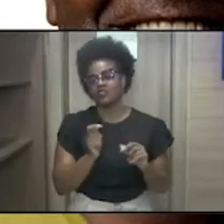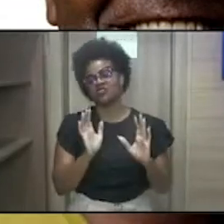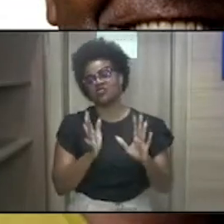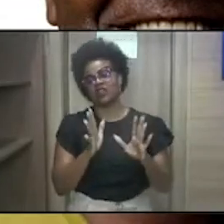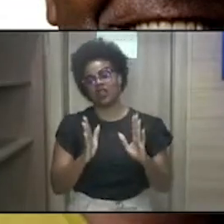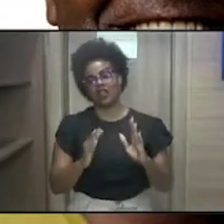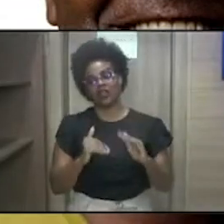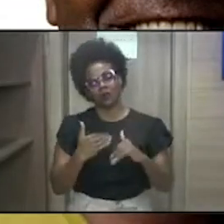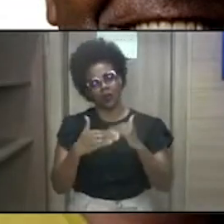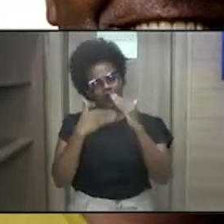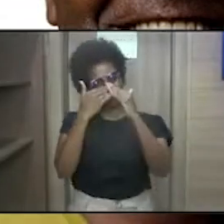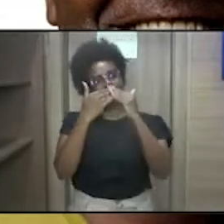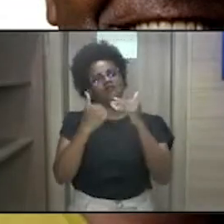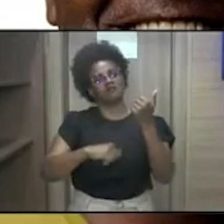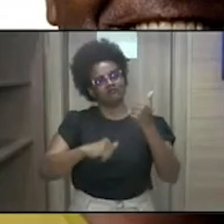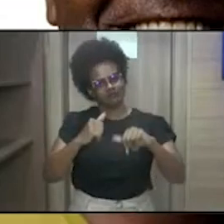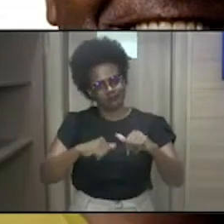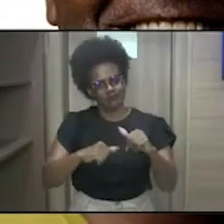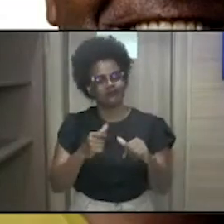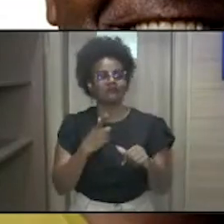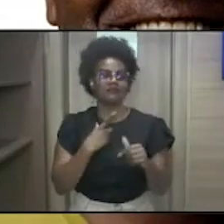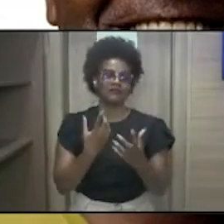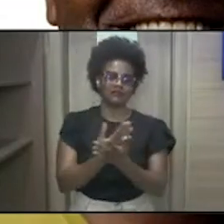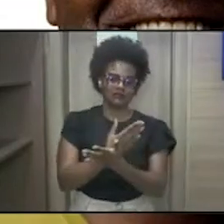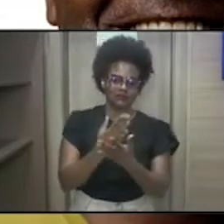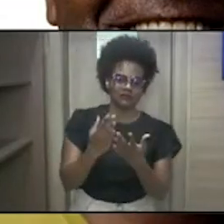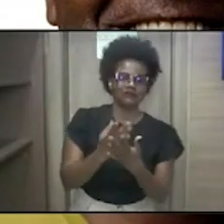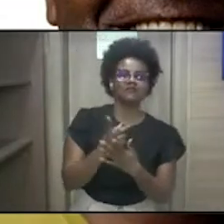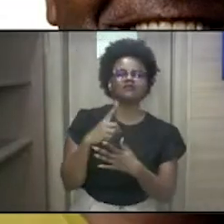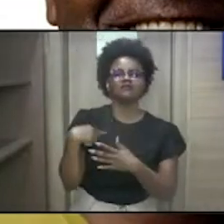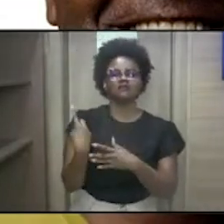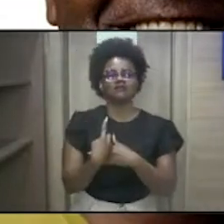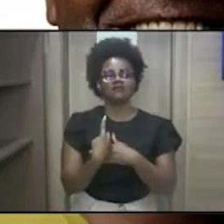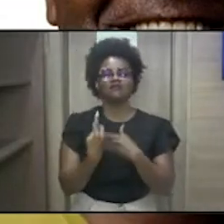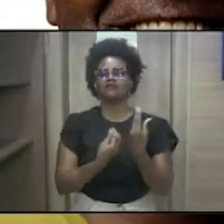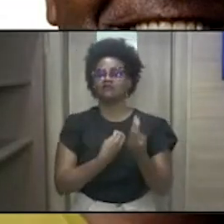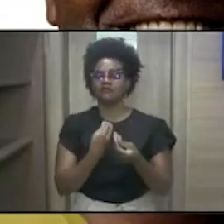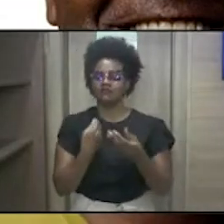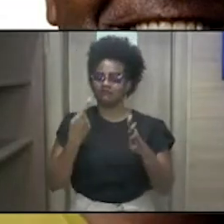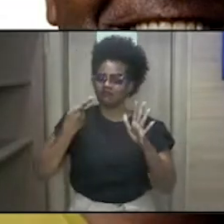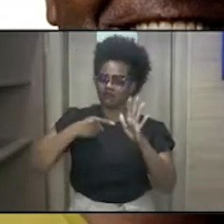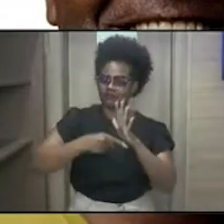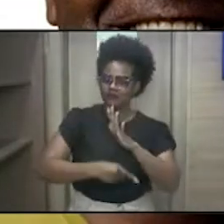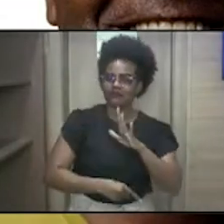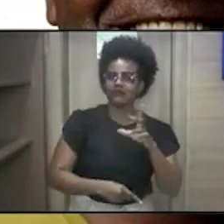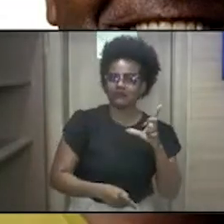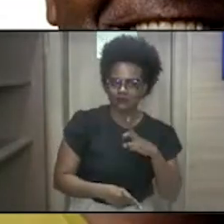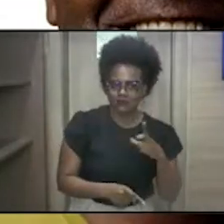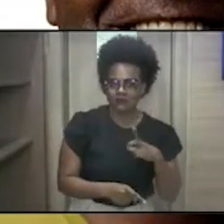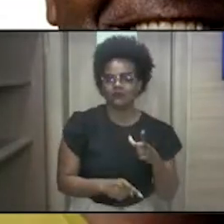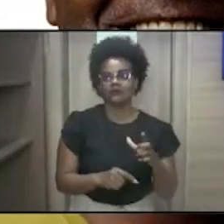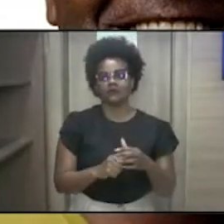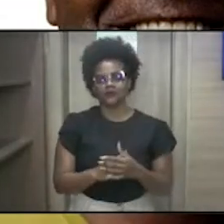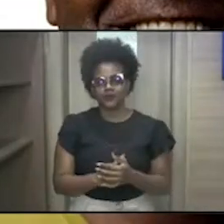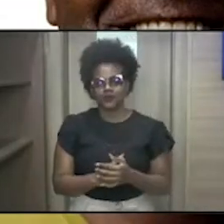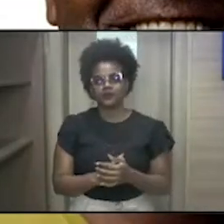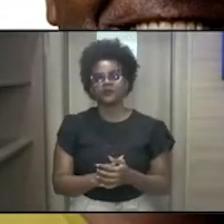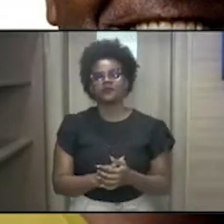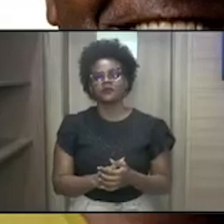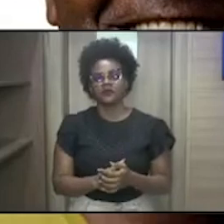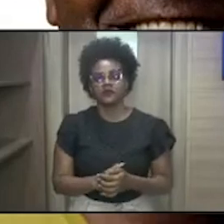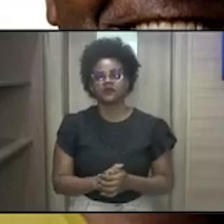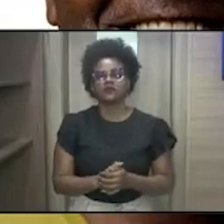em fase avançada de análise, né, mas tem alguns aspectos que a gente ainda está se aprofundando. E